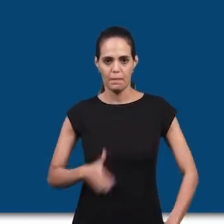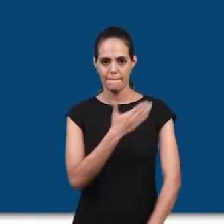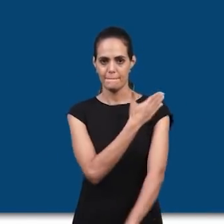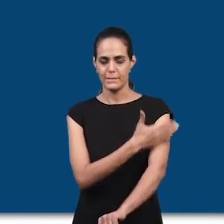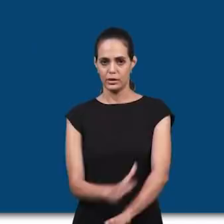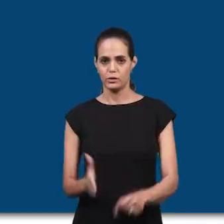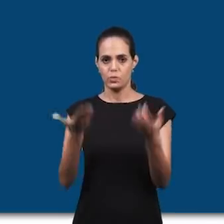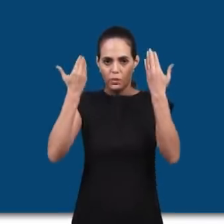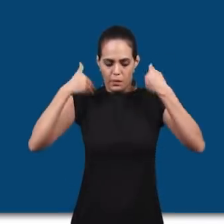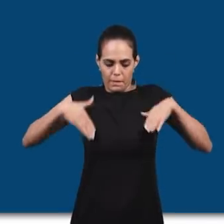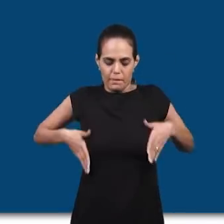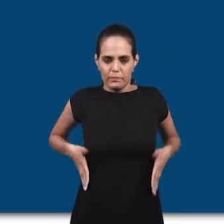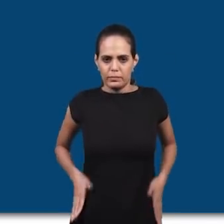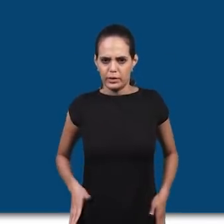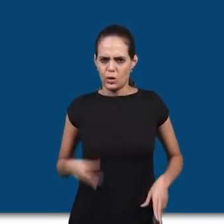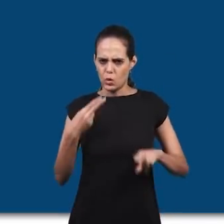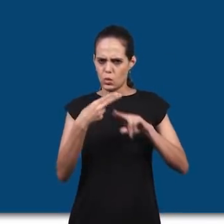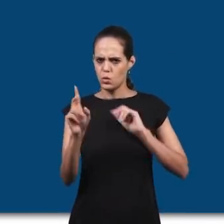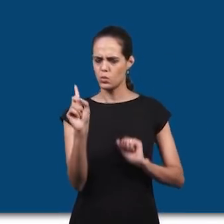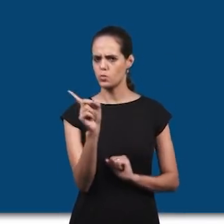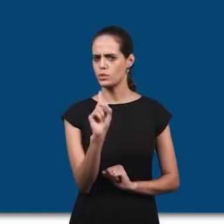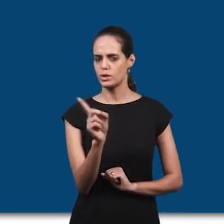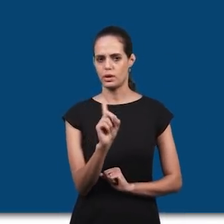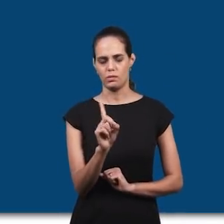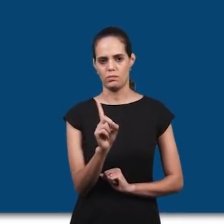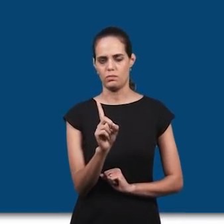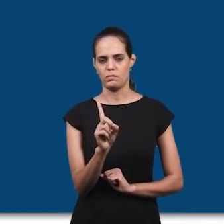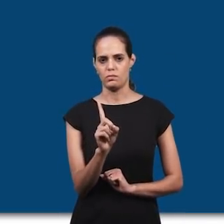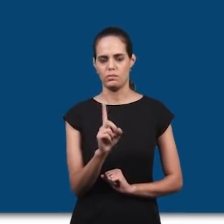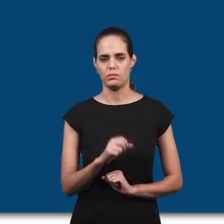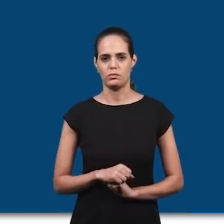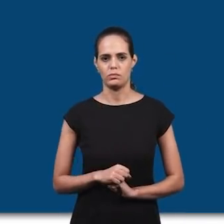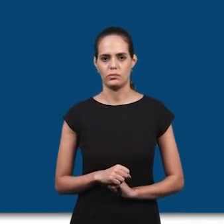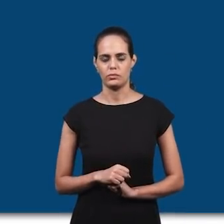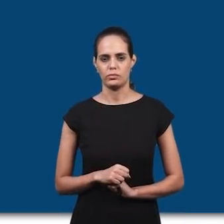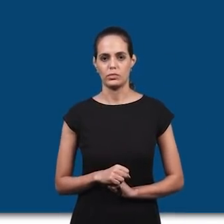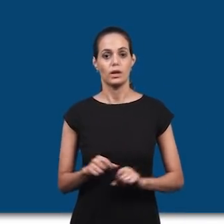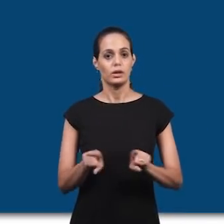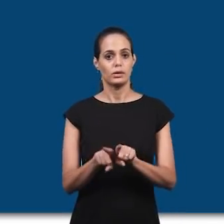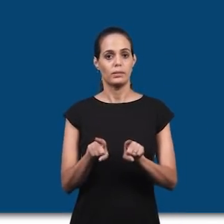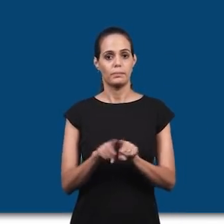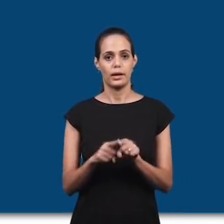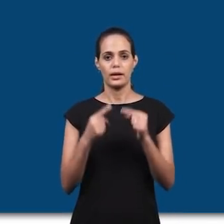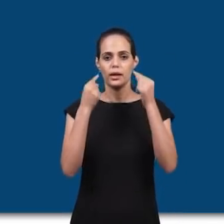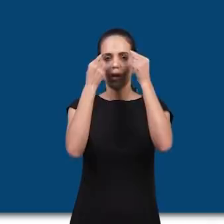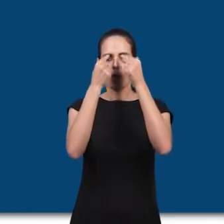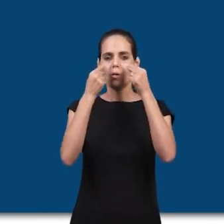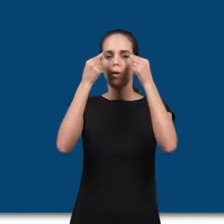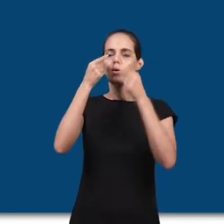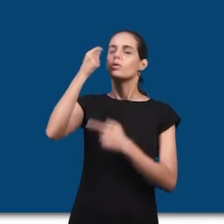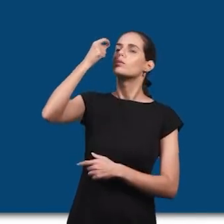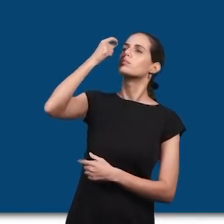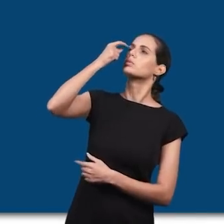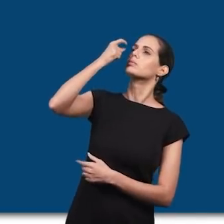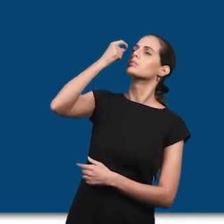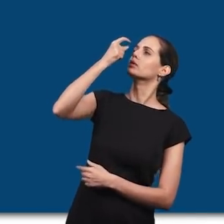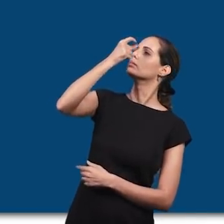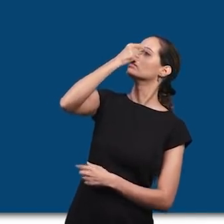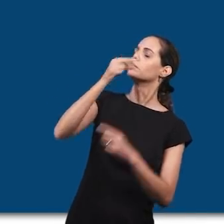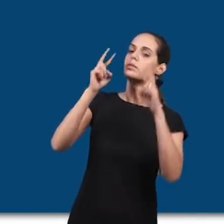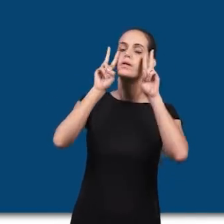te vistas, e não apareça a vergonha da tua nudez, e que unja os teus olhos com